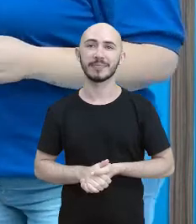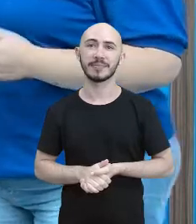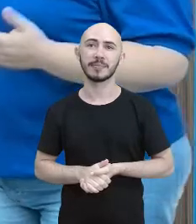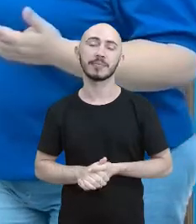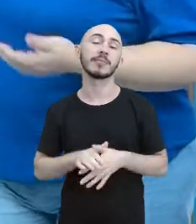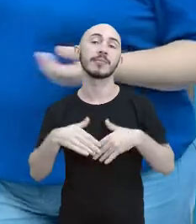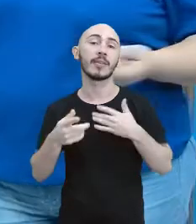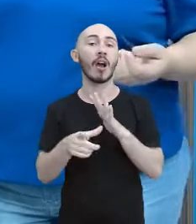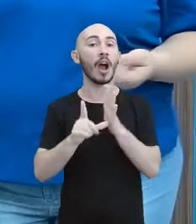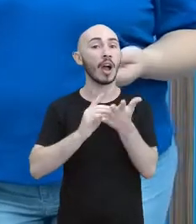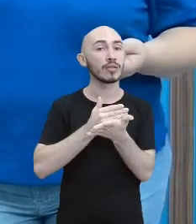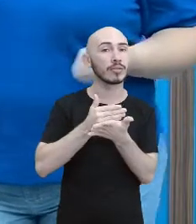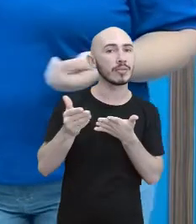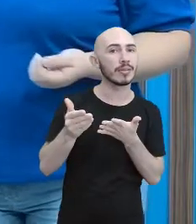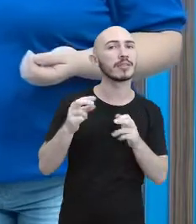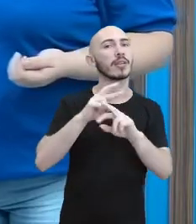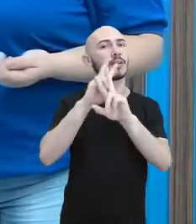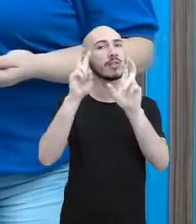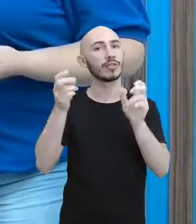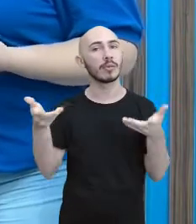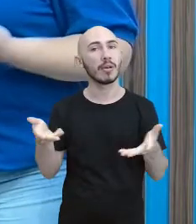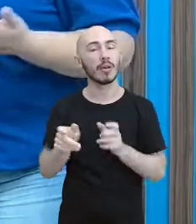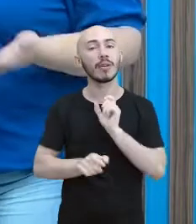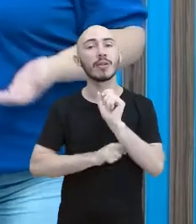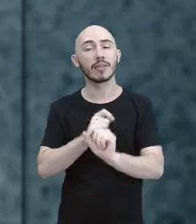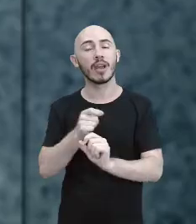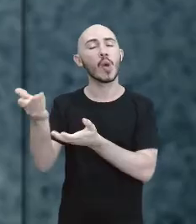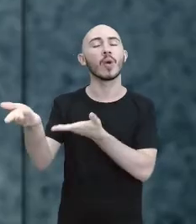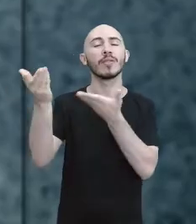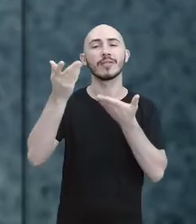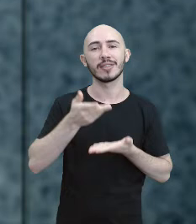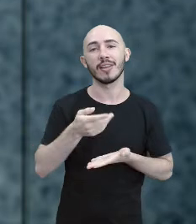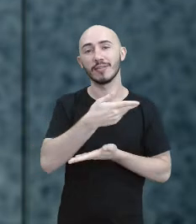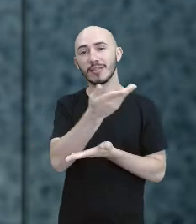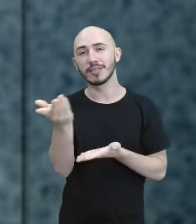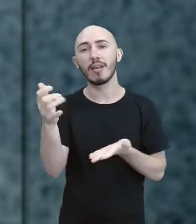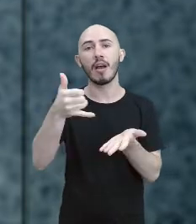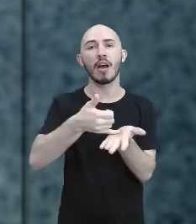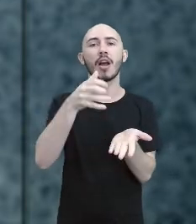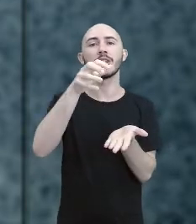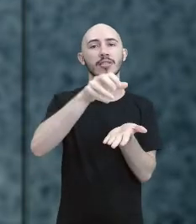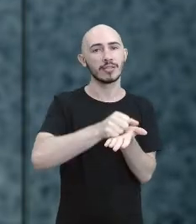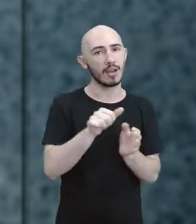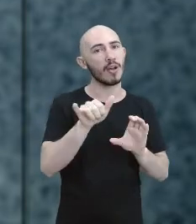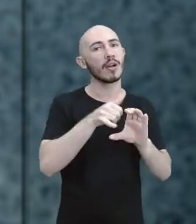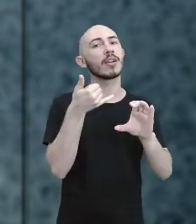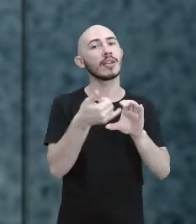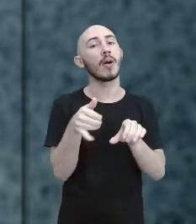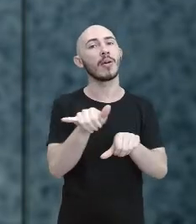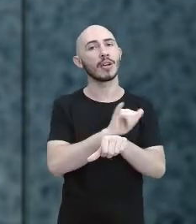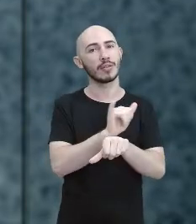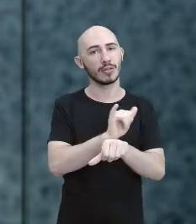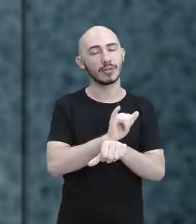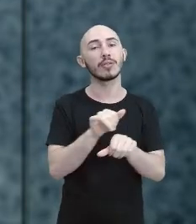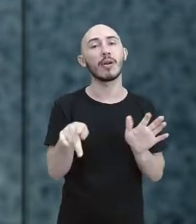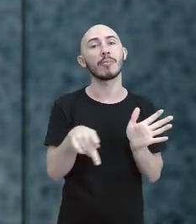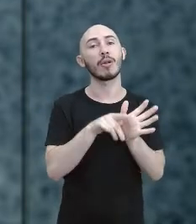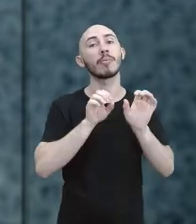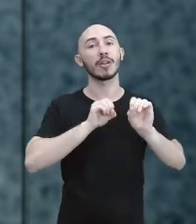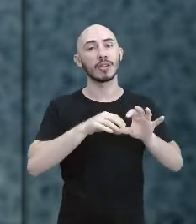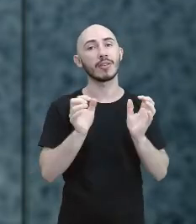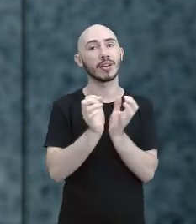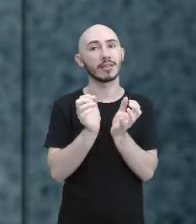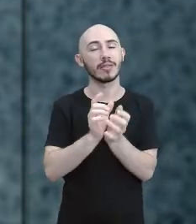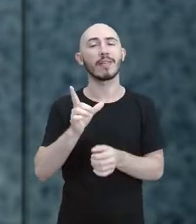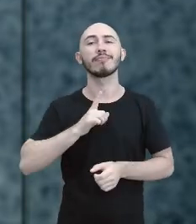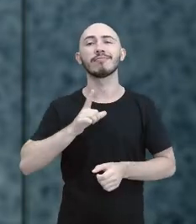Bom, antes de a gente começar a temática, eu queria convidar vocês a se inscreverem no canal do Educa Recife. Lá você vai encontrar